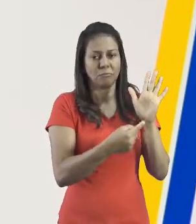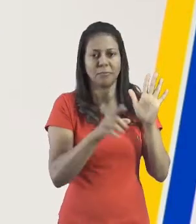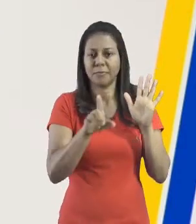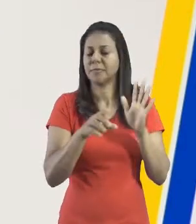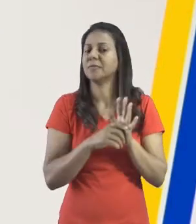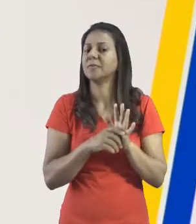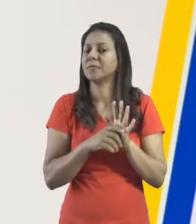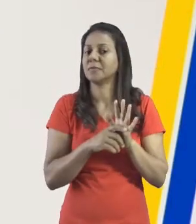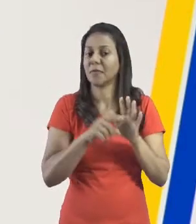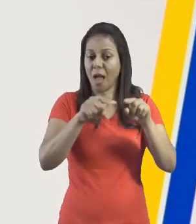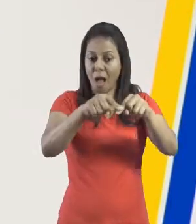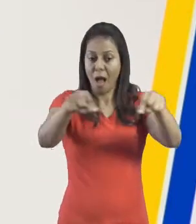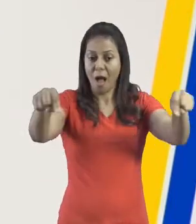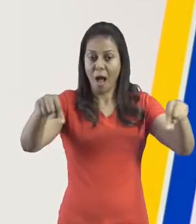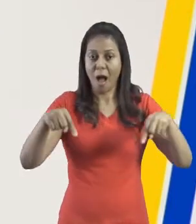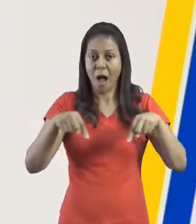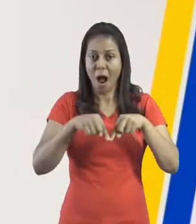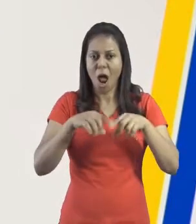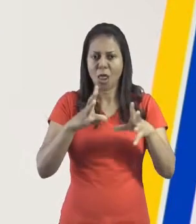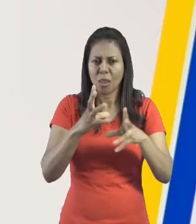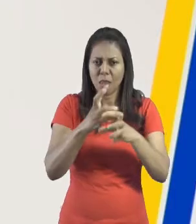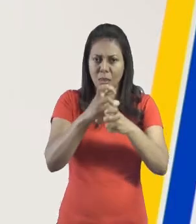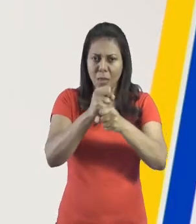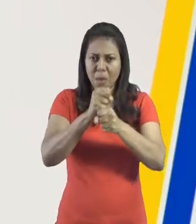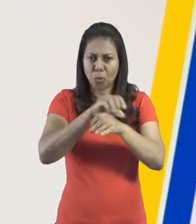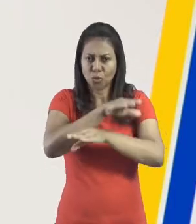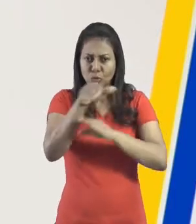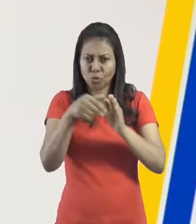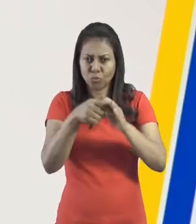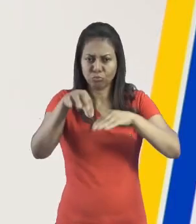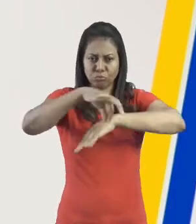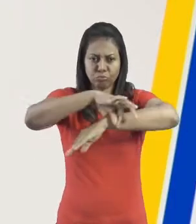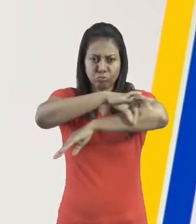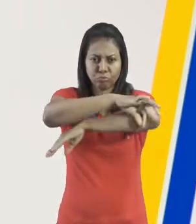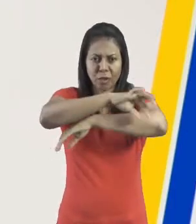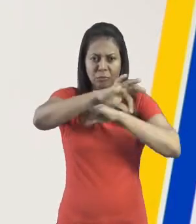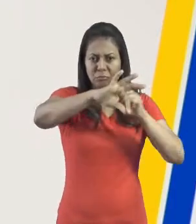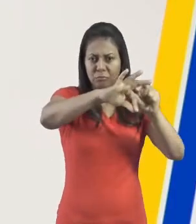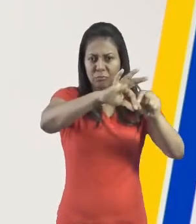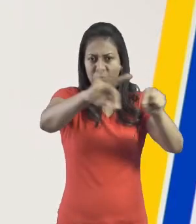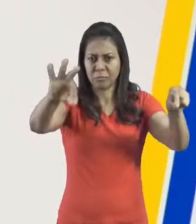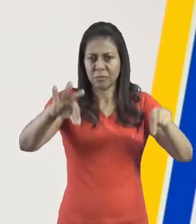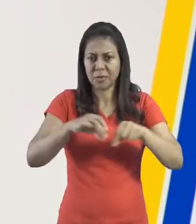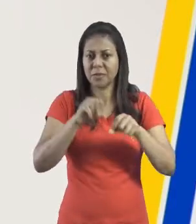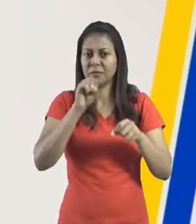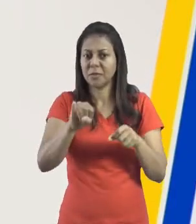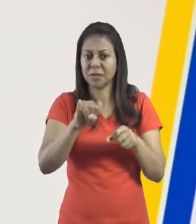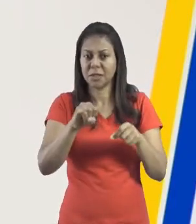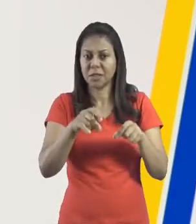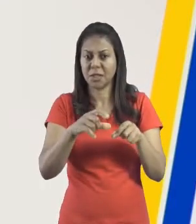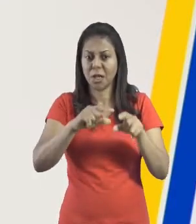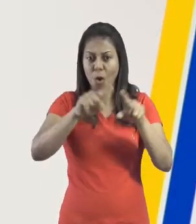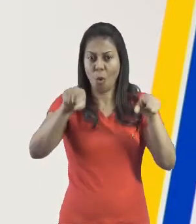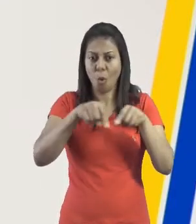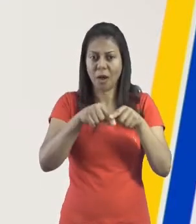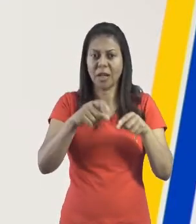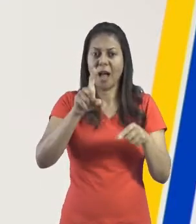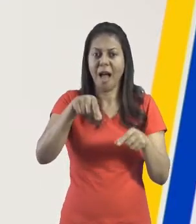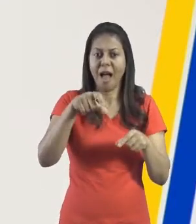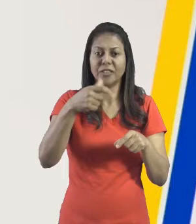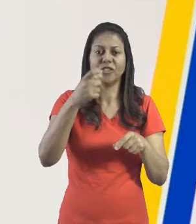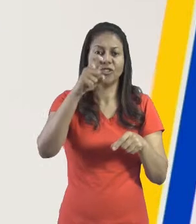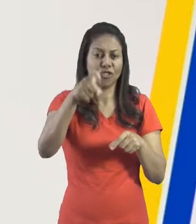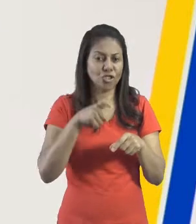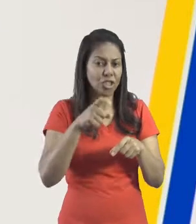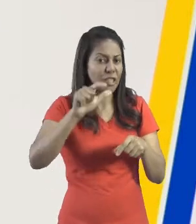a área total é a soma das áreas dos quadrados. Se um quadrado é x ao quadrado, lógico, os